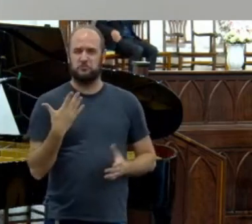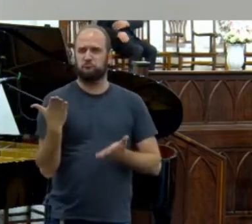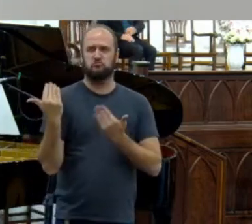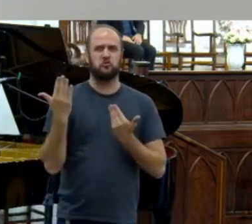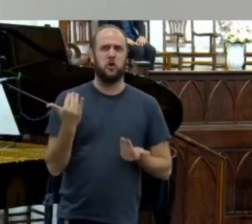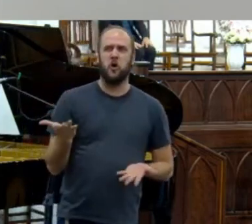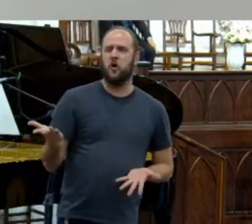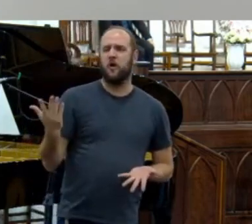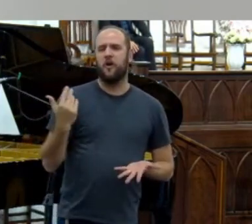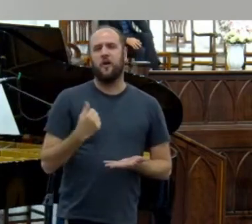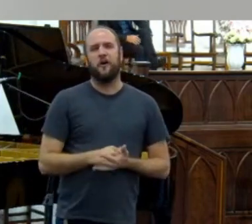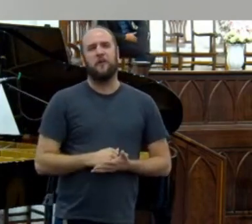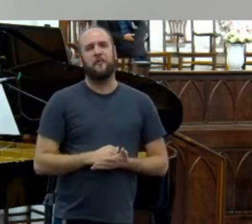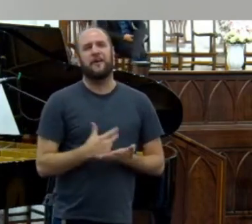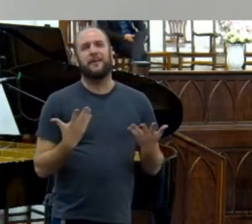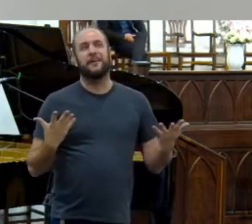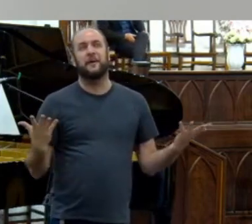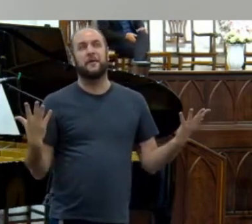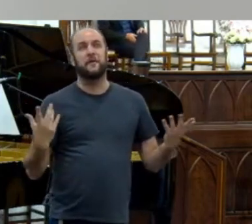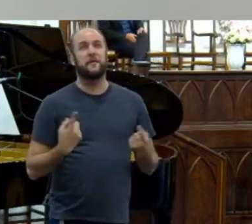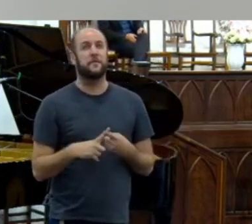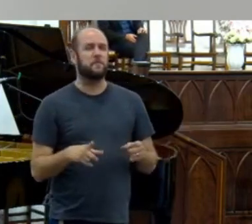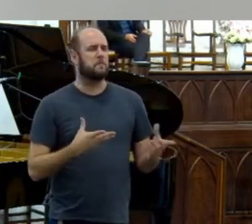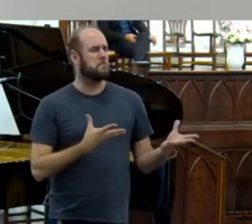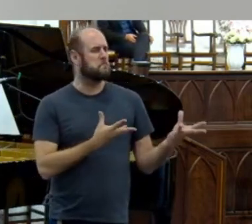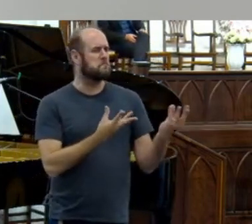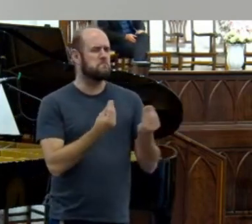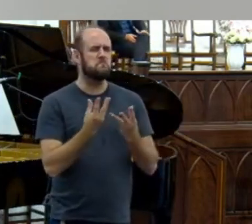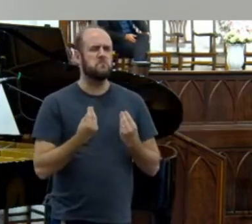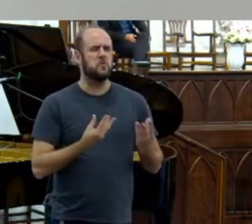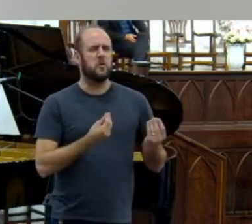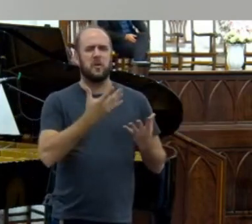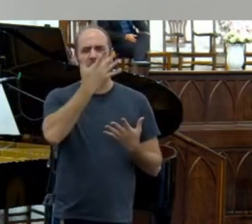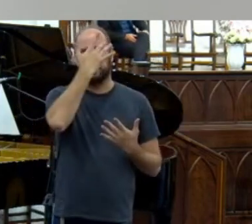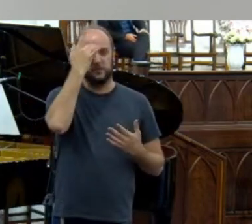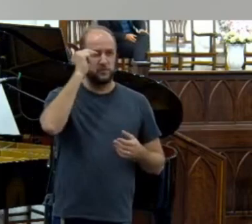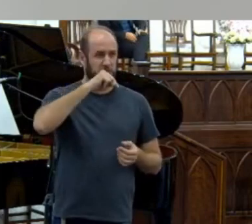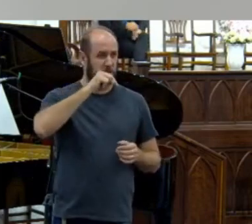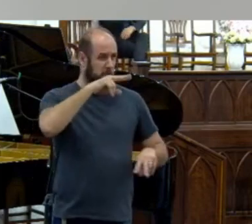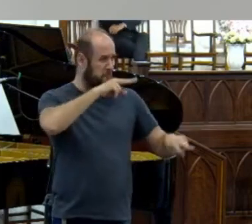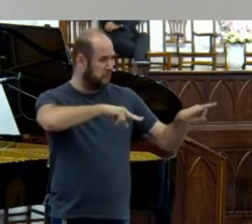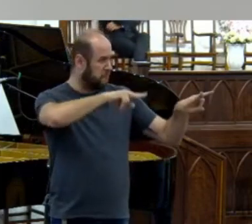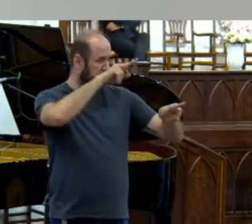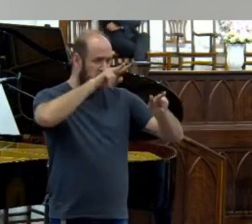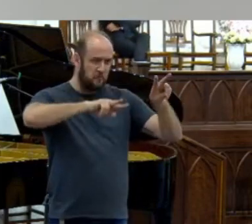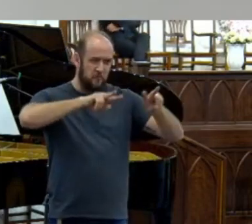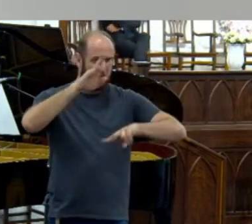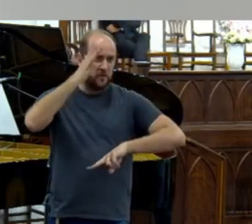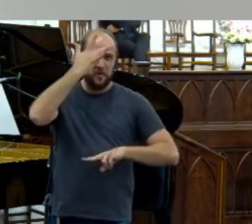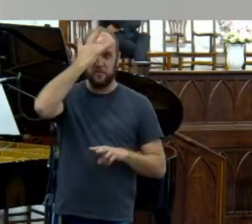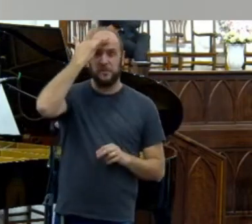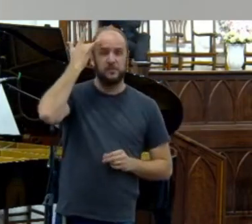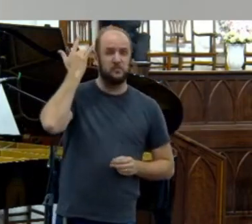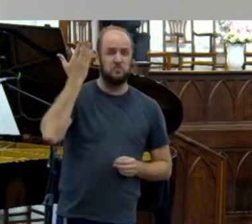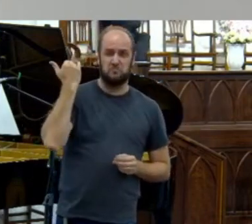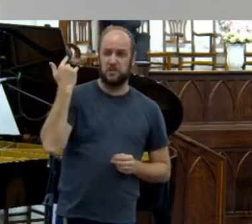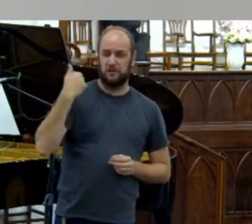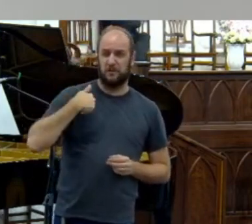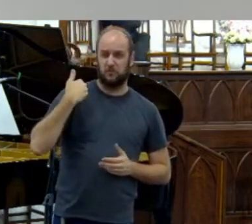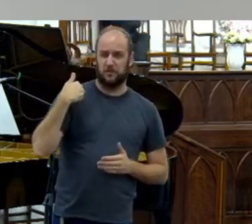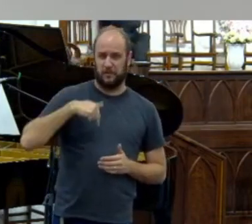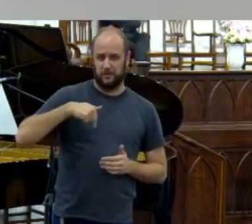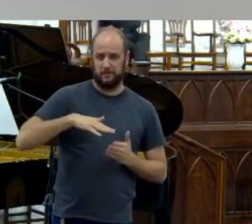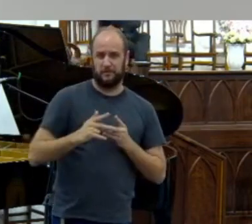mocidade. O fato é que há algumas pessoas aqui que eu estou vendo que são da minha época aqui.